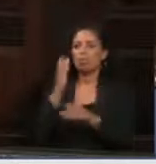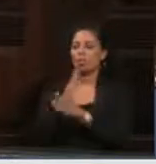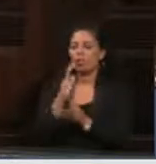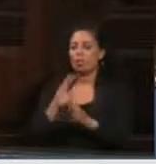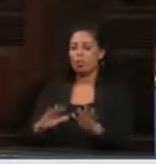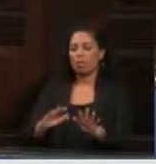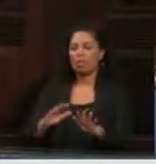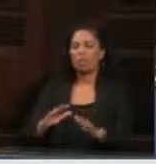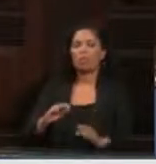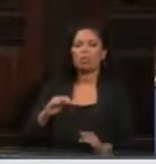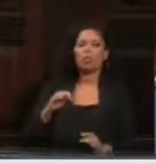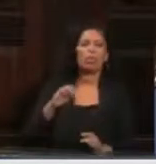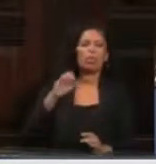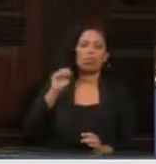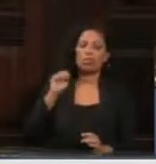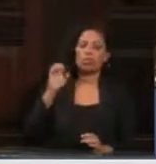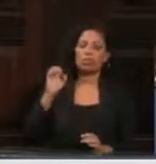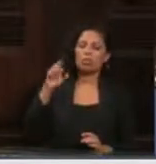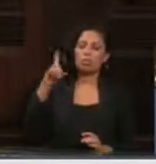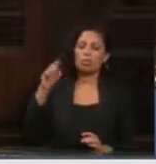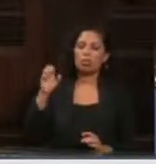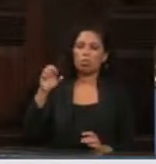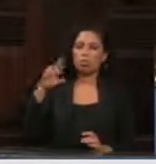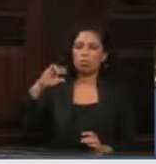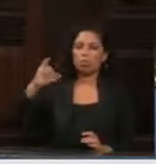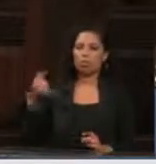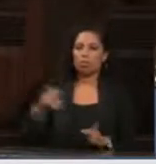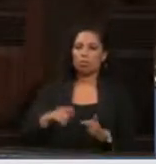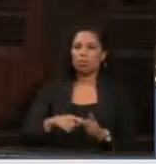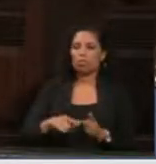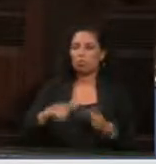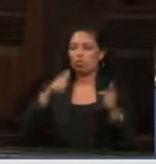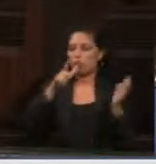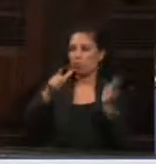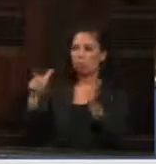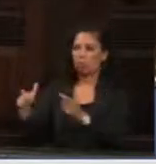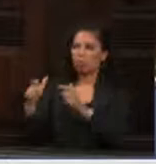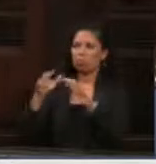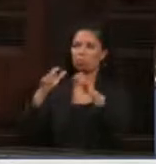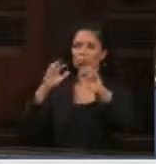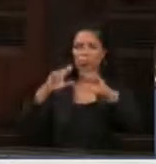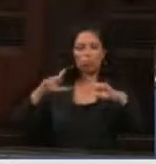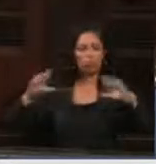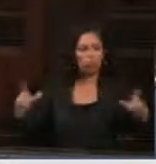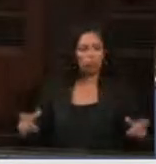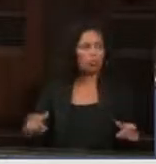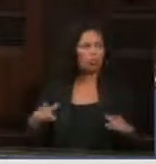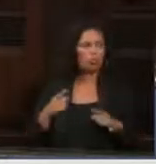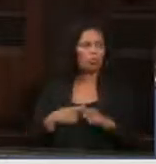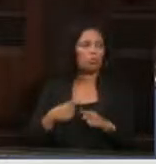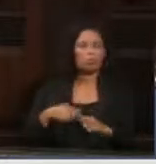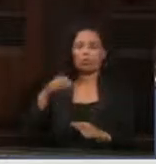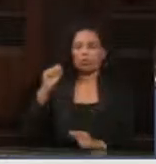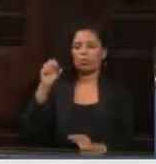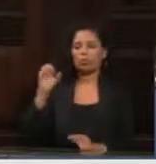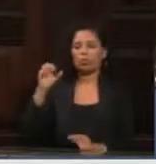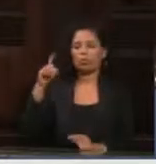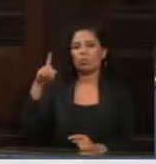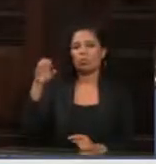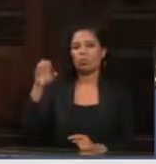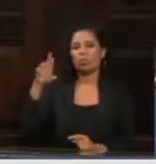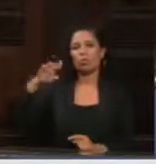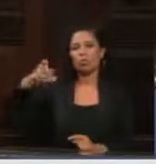ceperj mas vários outros órgãos estaduais e os e perde tem uma capacidade instalada de